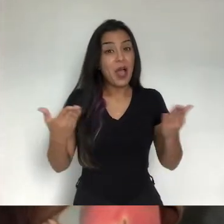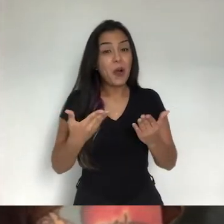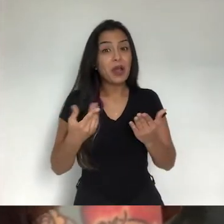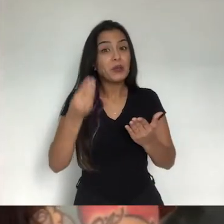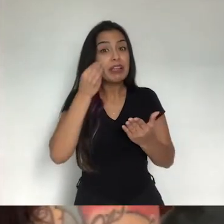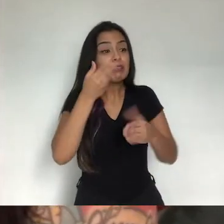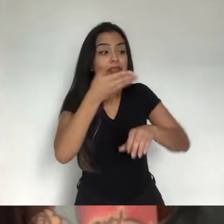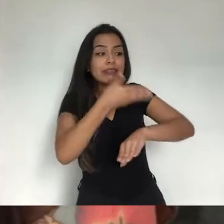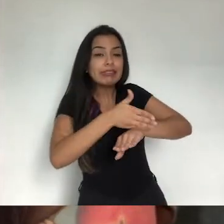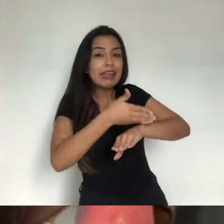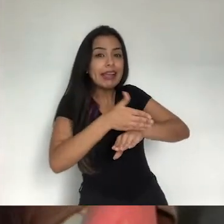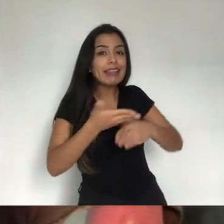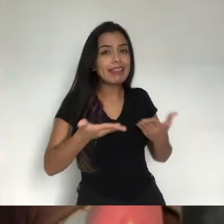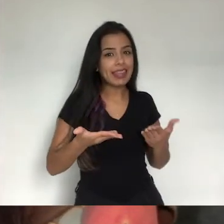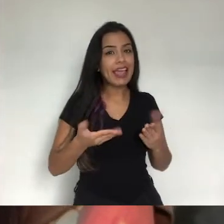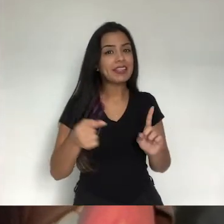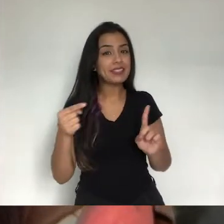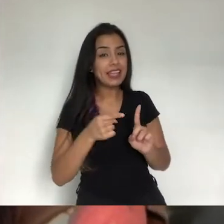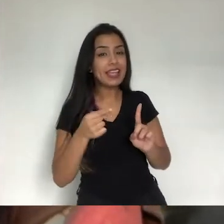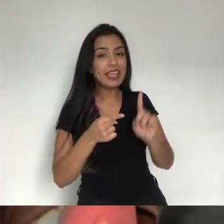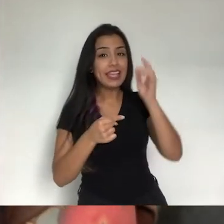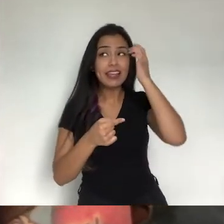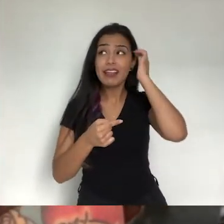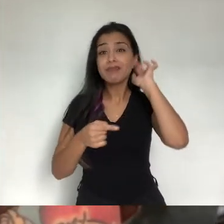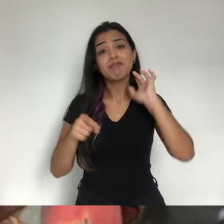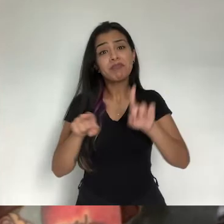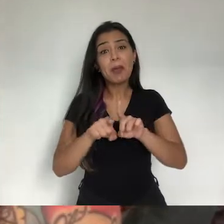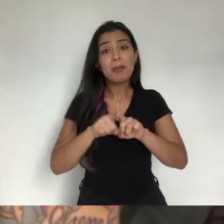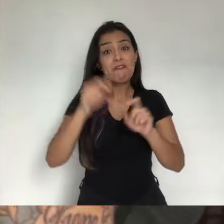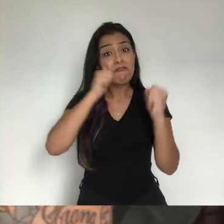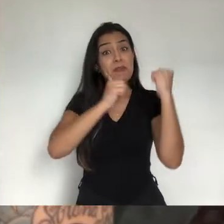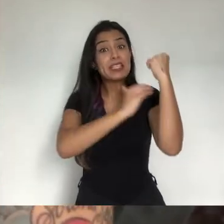eu tô num momento aí de treinamento aí,